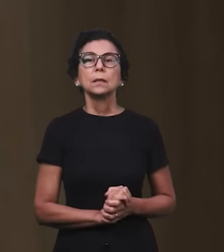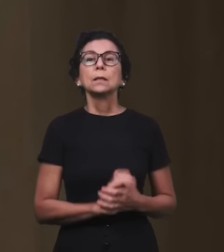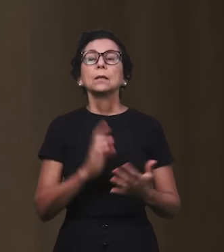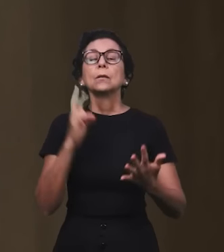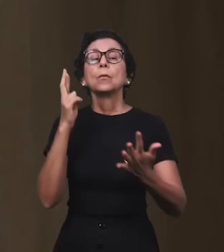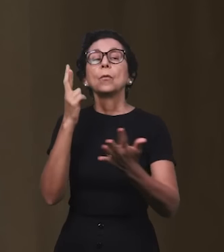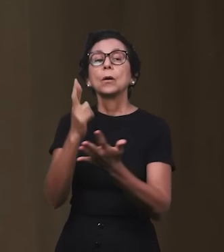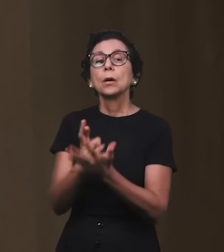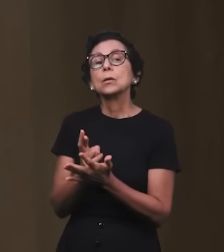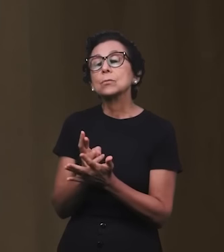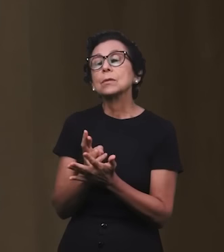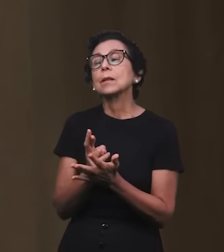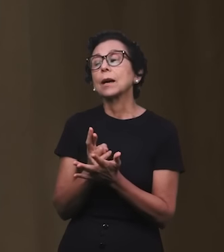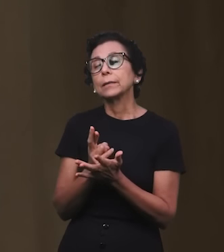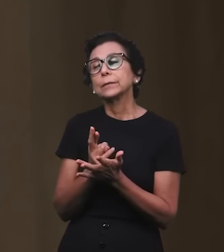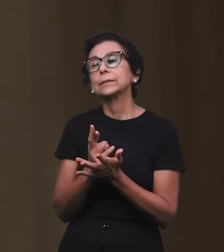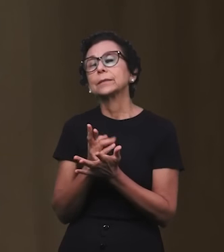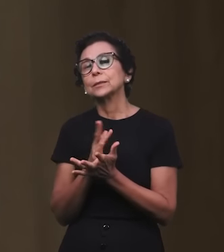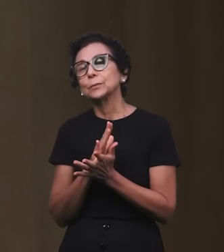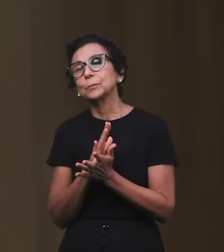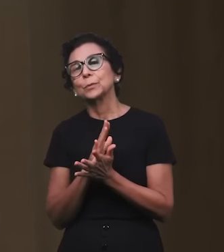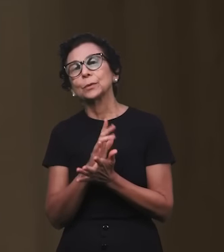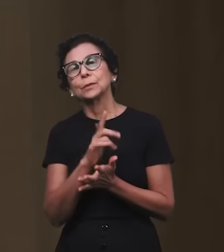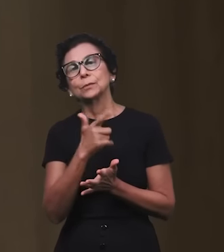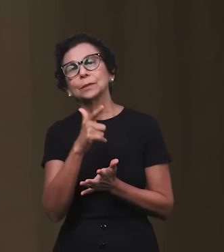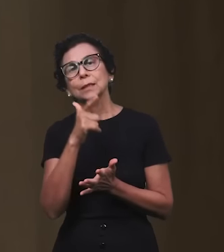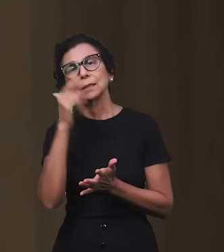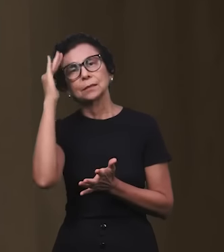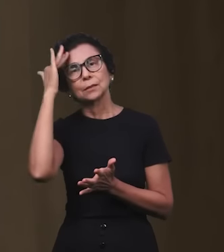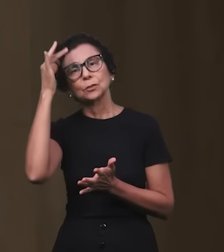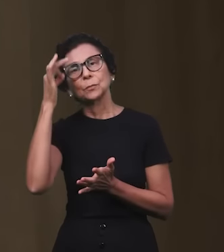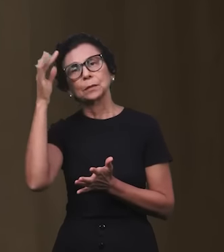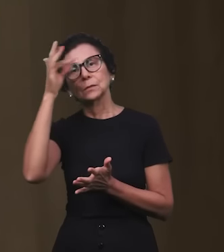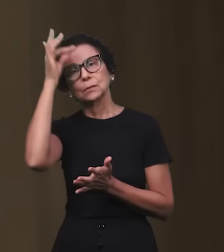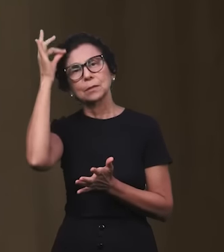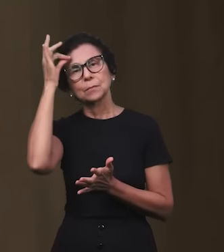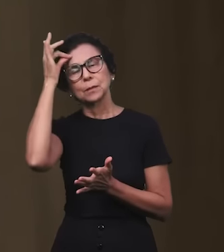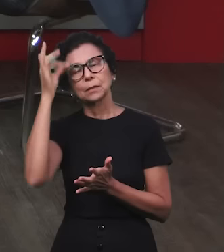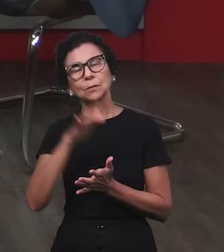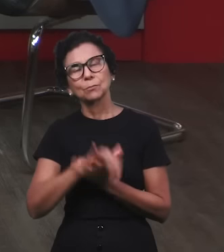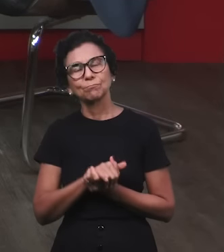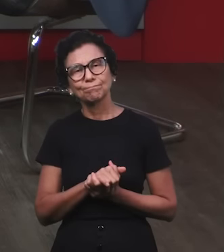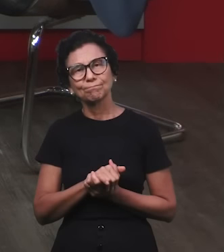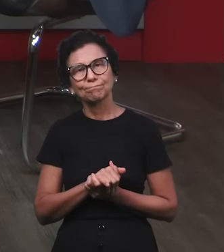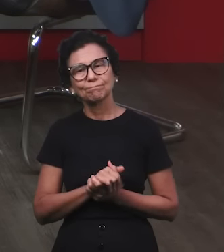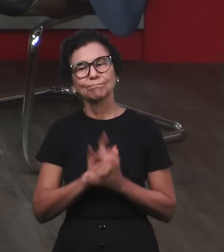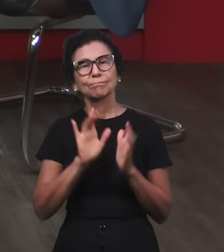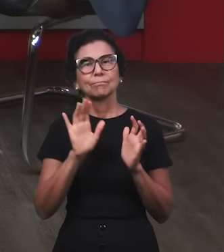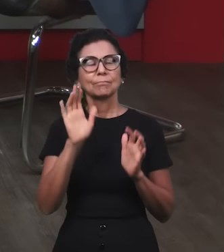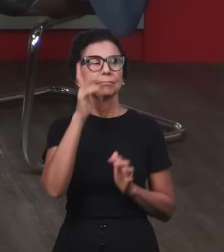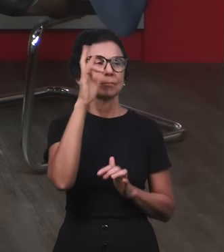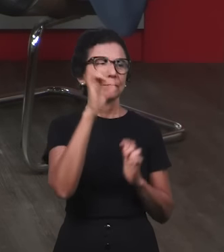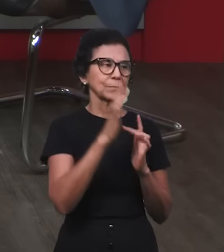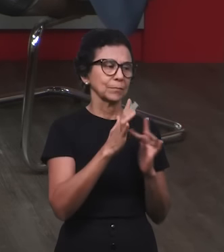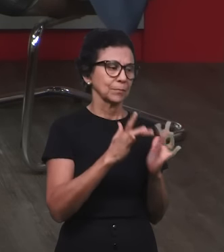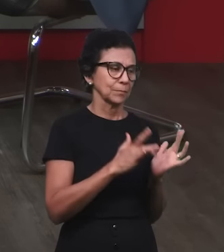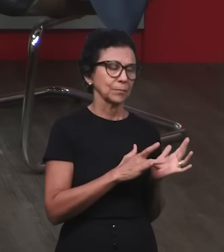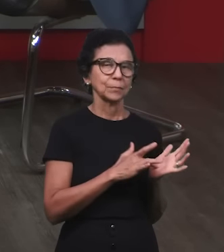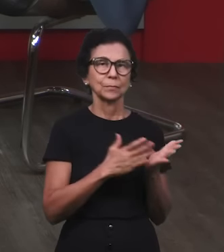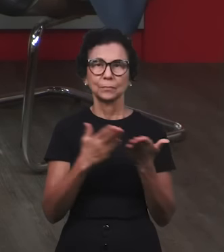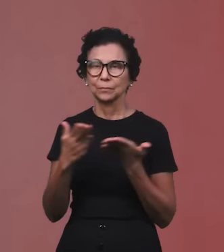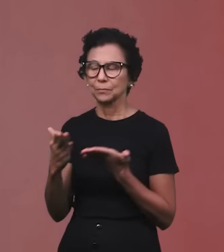resultados por não fazer a coisa como devia ser. Nós estamos encerrando esse programa. Pastor Alexandre, a paz do